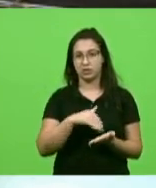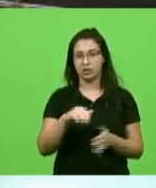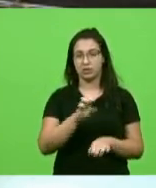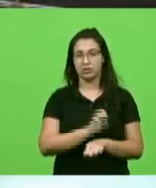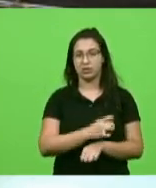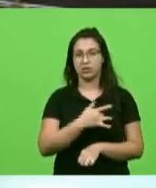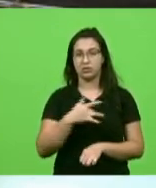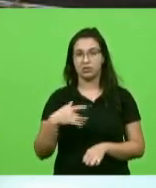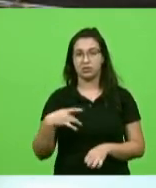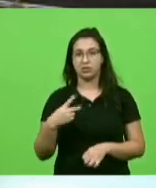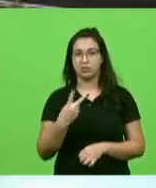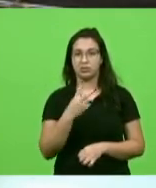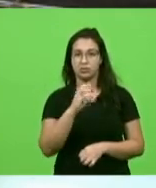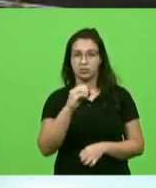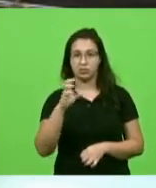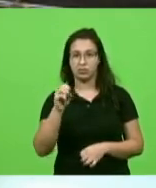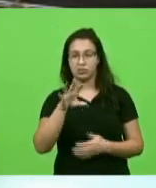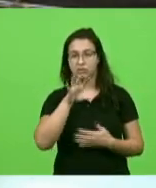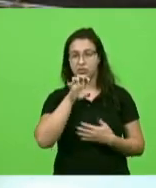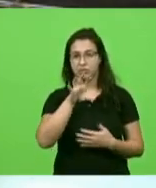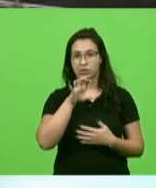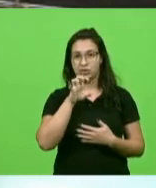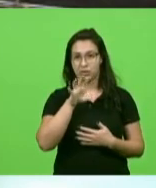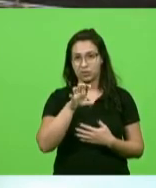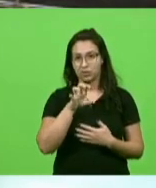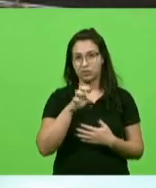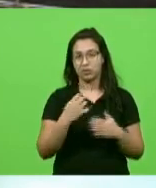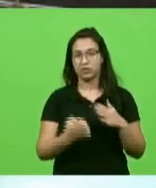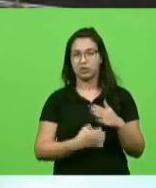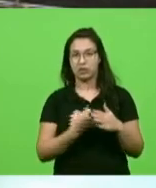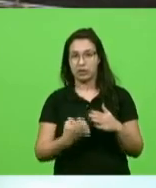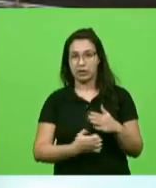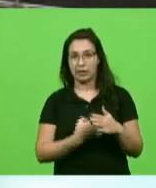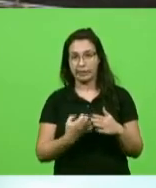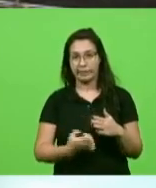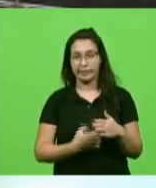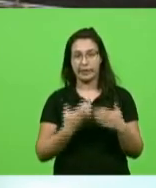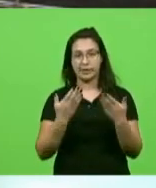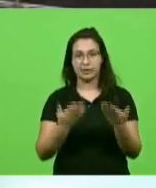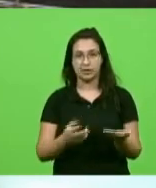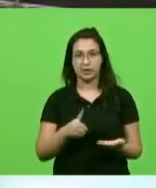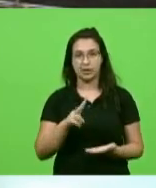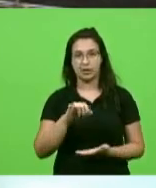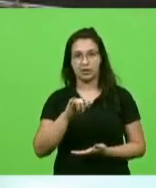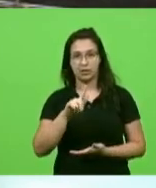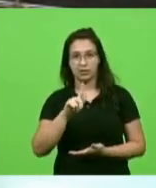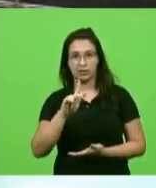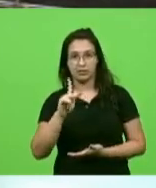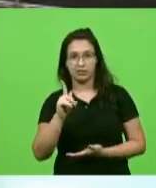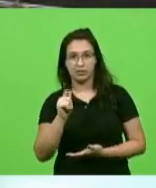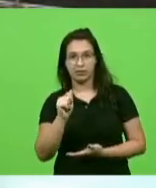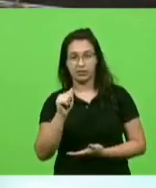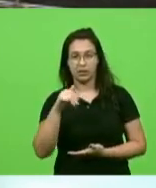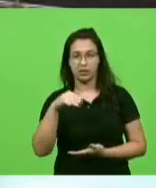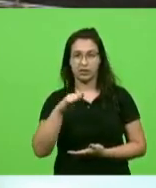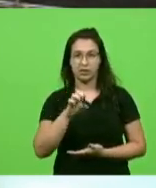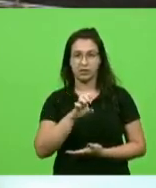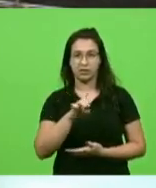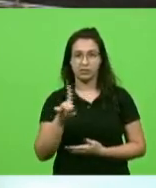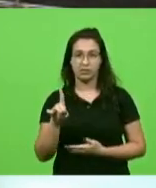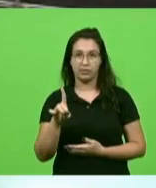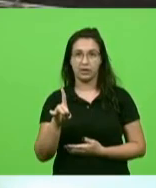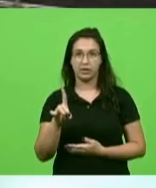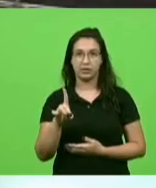Saúde e 200 respiradores pulmonares junto a empresas de equipamento médico material médico e hospitalar nos termos do